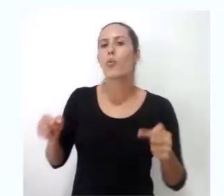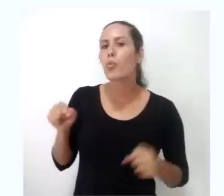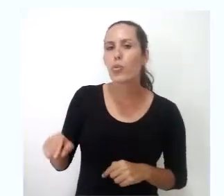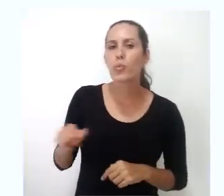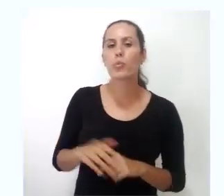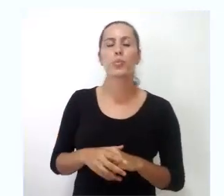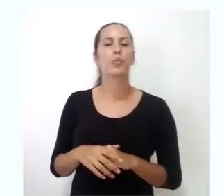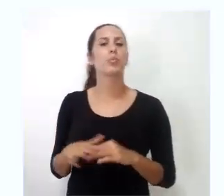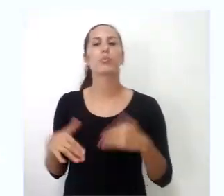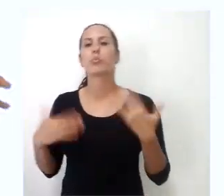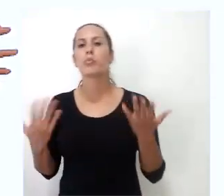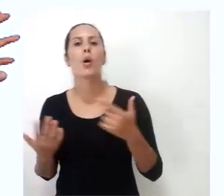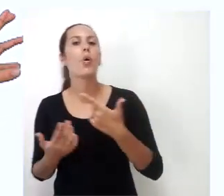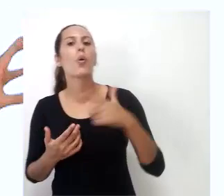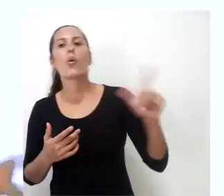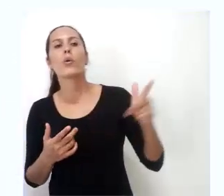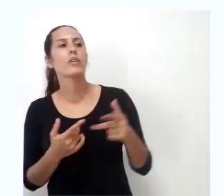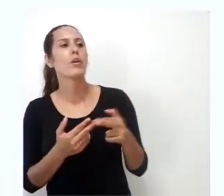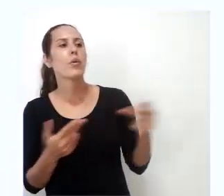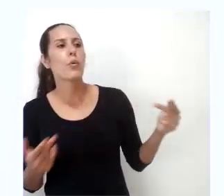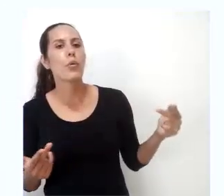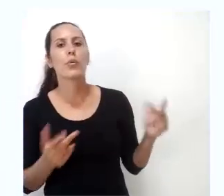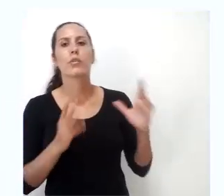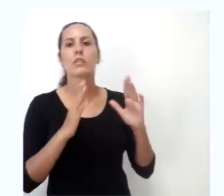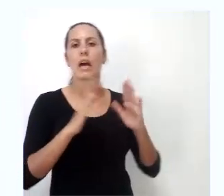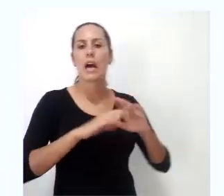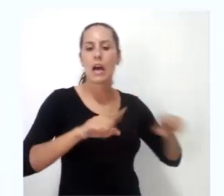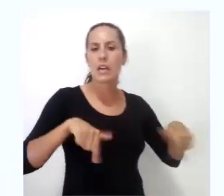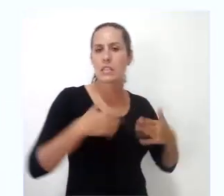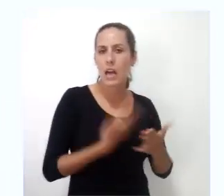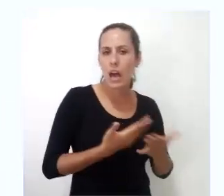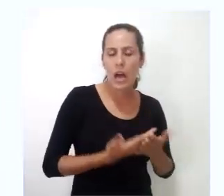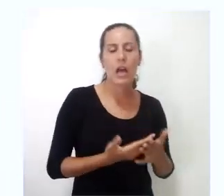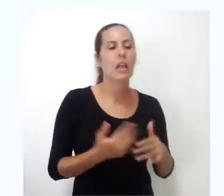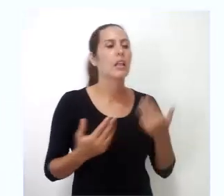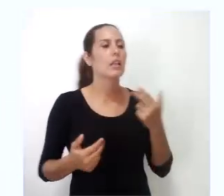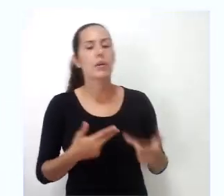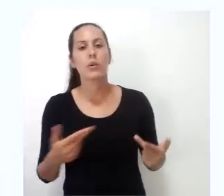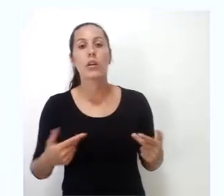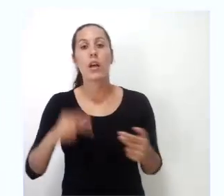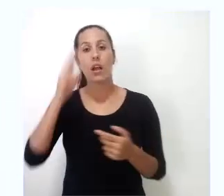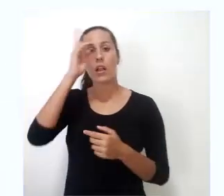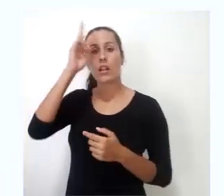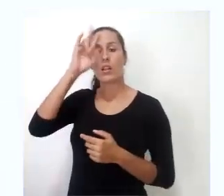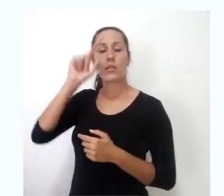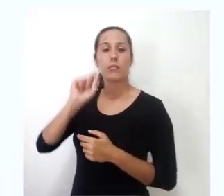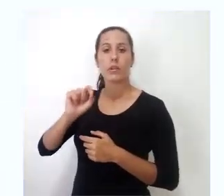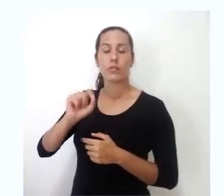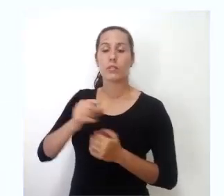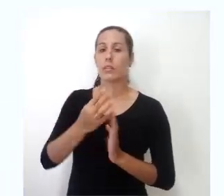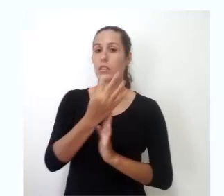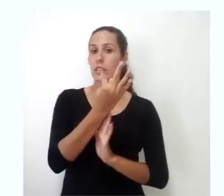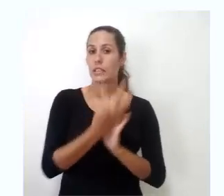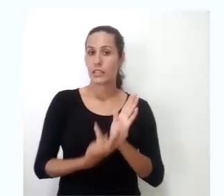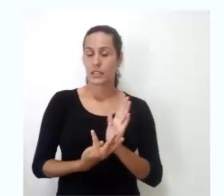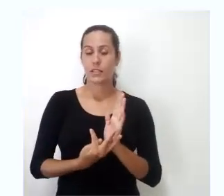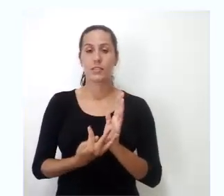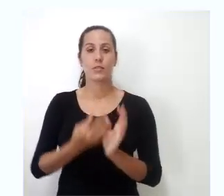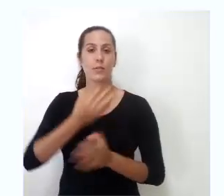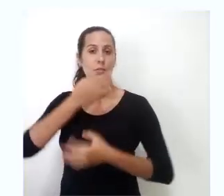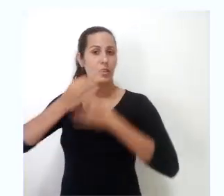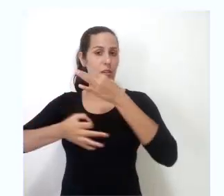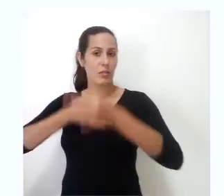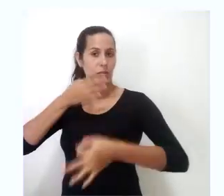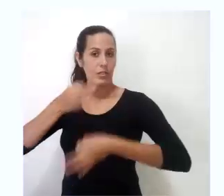certo? Campanha sobre a limpeza em sala de aula, etc. Então, lembrar que nós temos o texto argumentativo, o